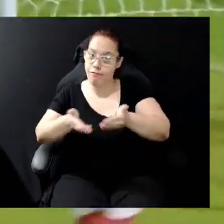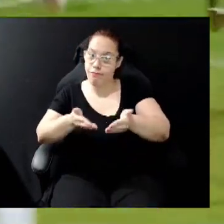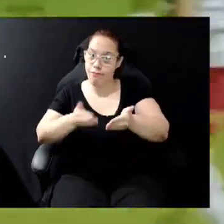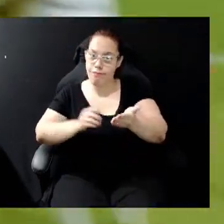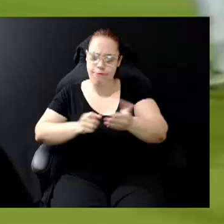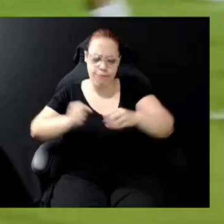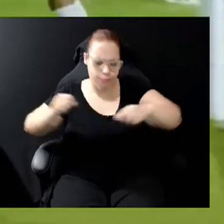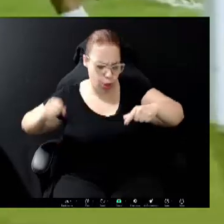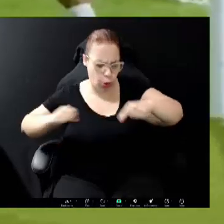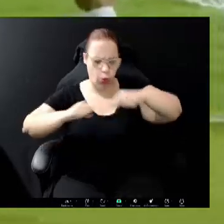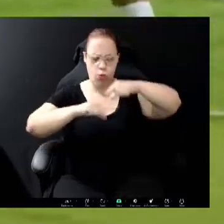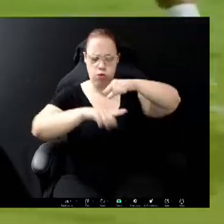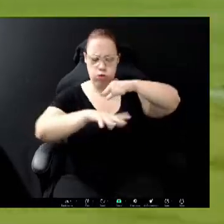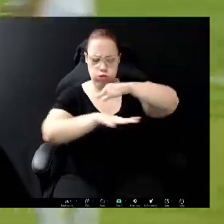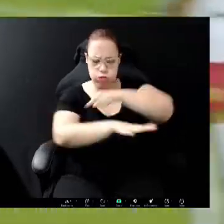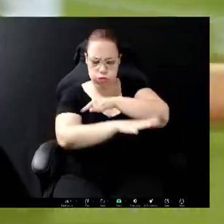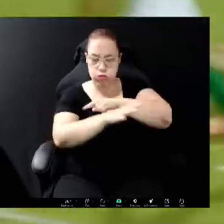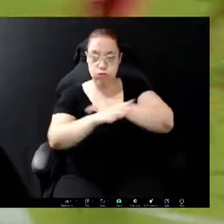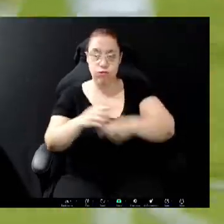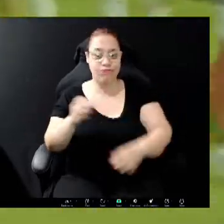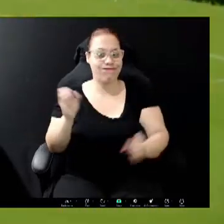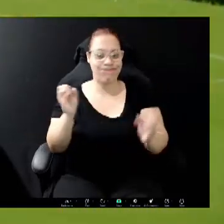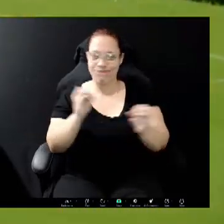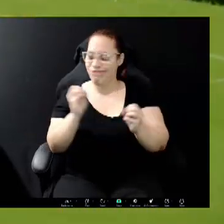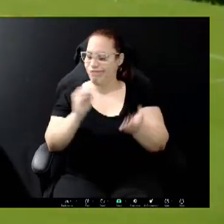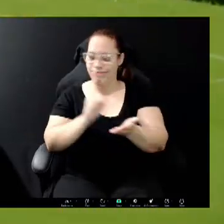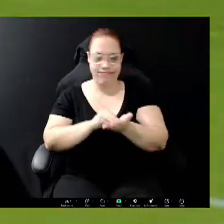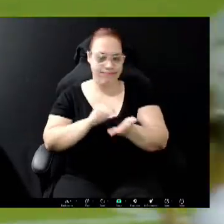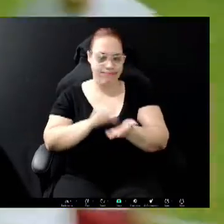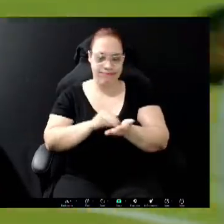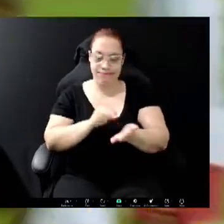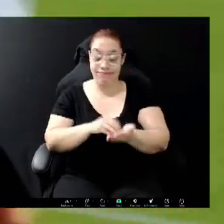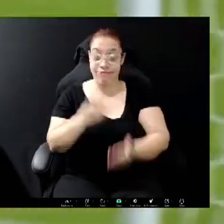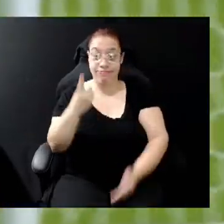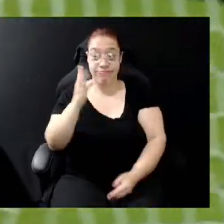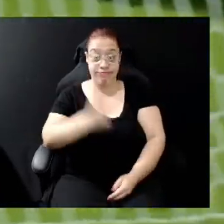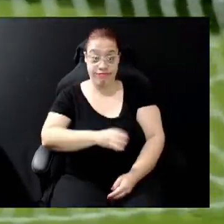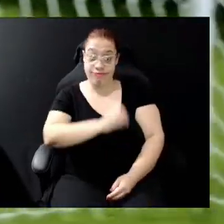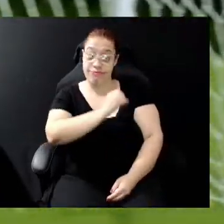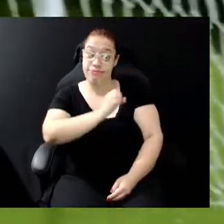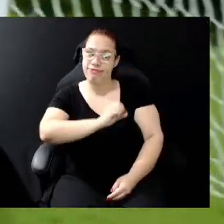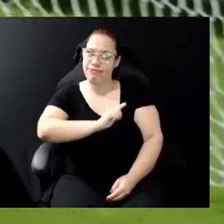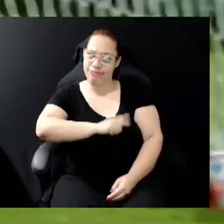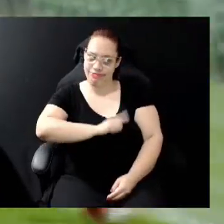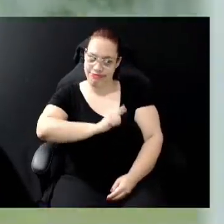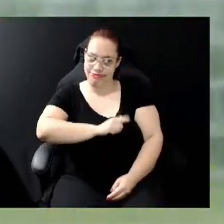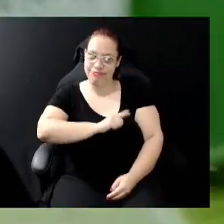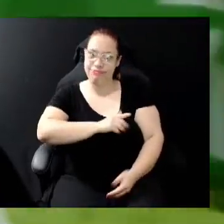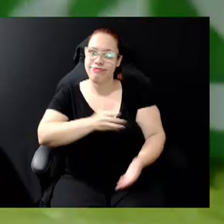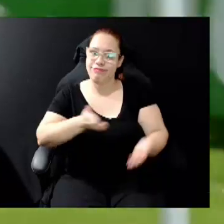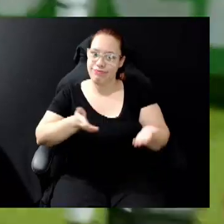das redes, nada de falta, 1-0 Guarani.